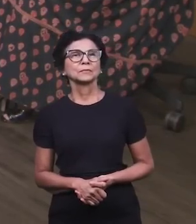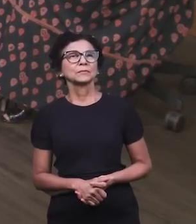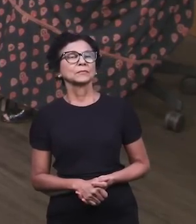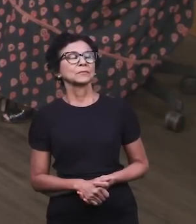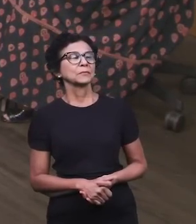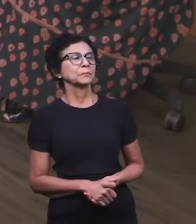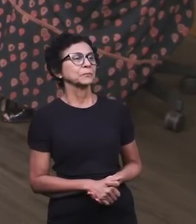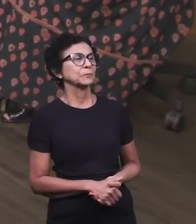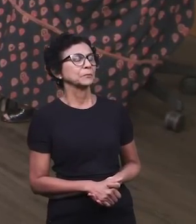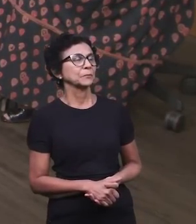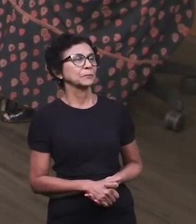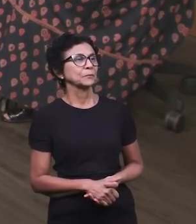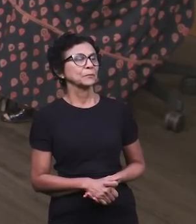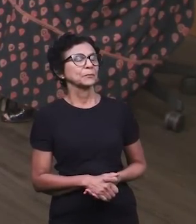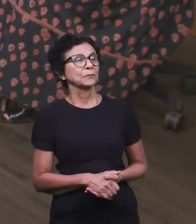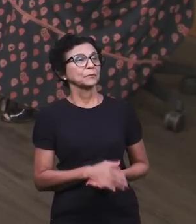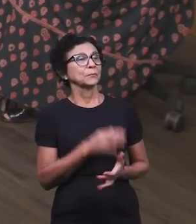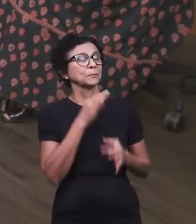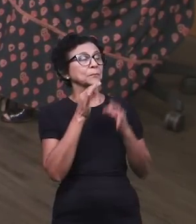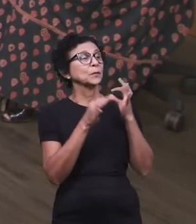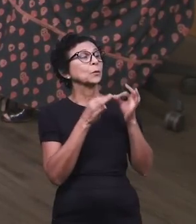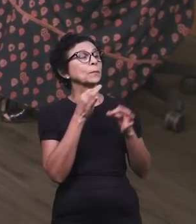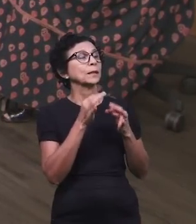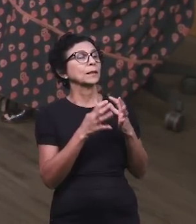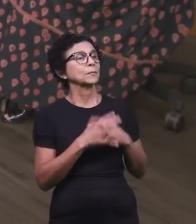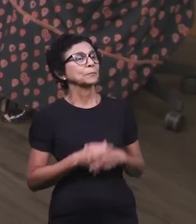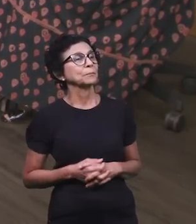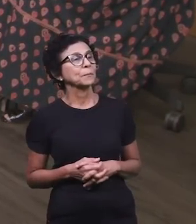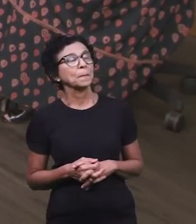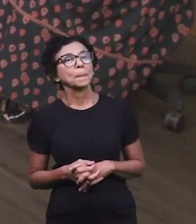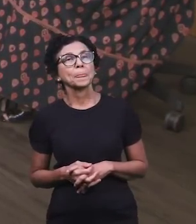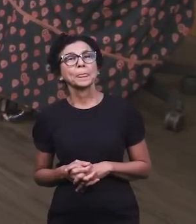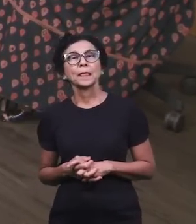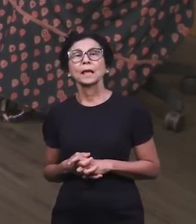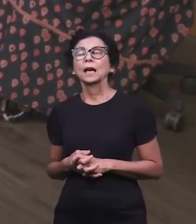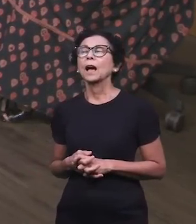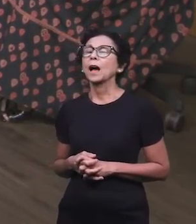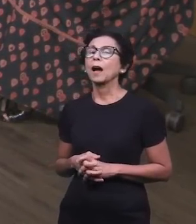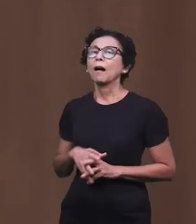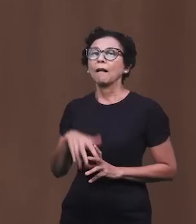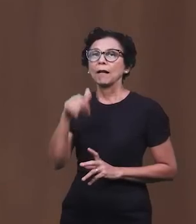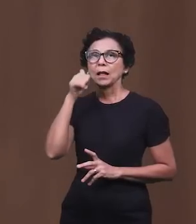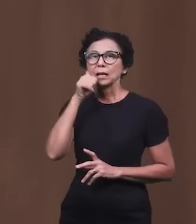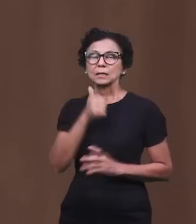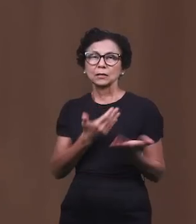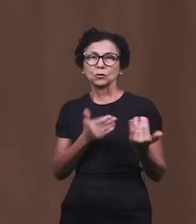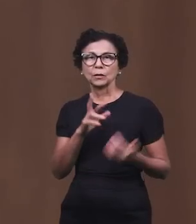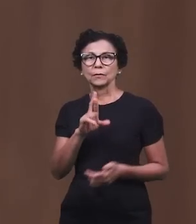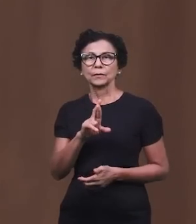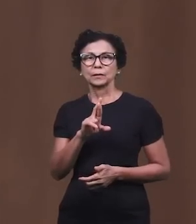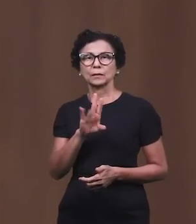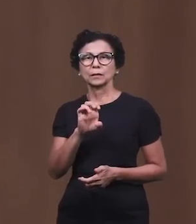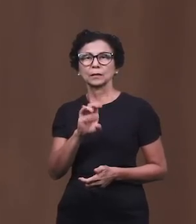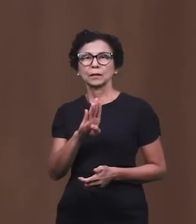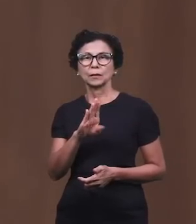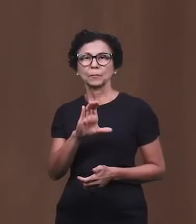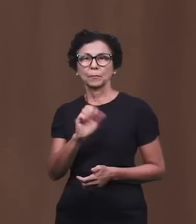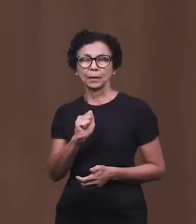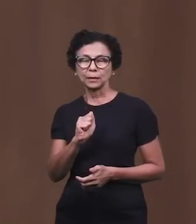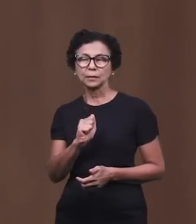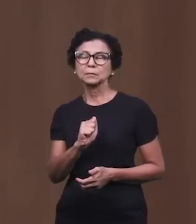Rebeca nos trouxe? A Rebeca trouxe uma palavra aí interessante, que fala de um jovem também, não é? Que